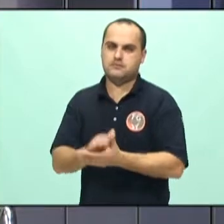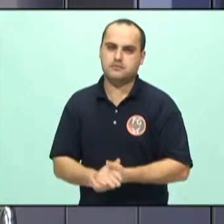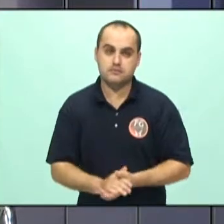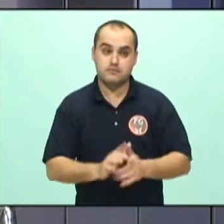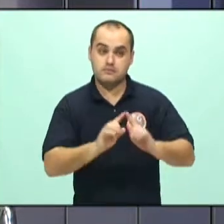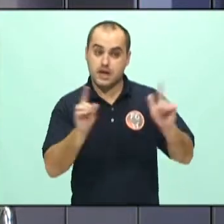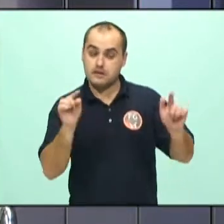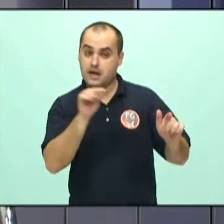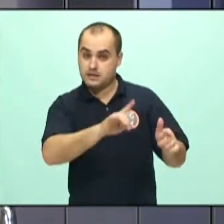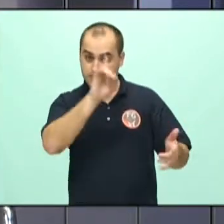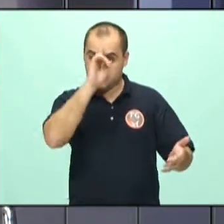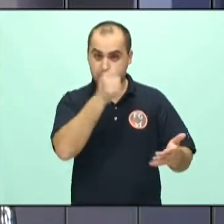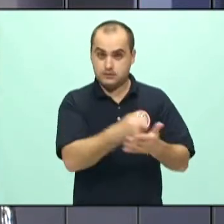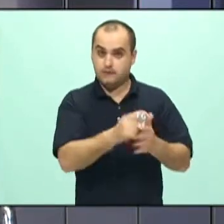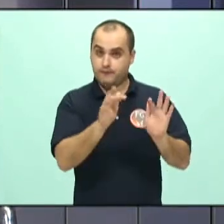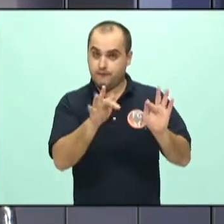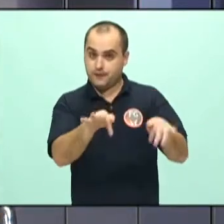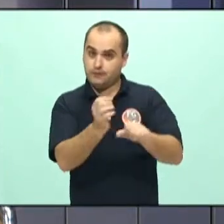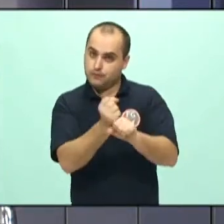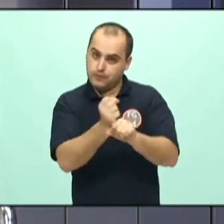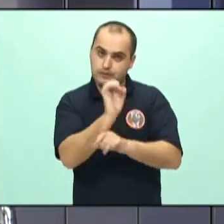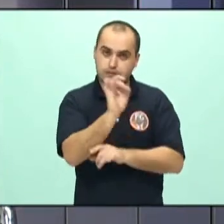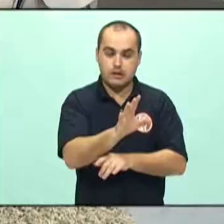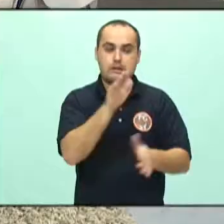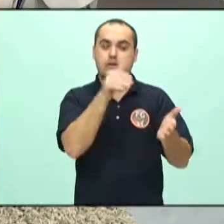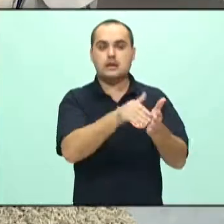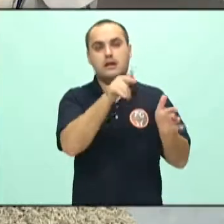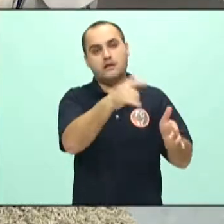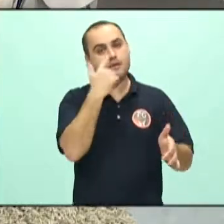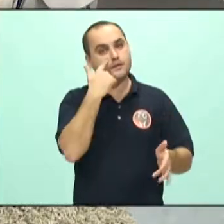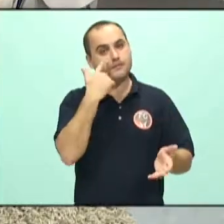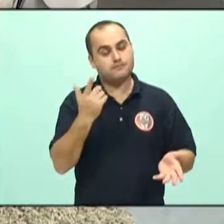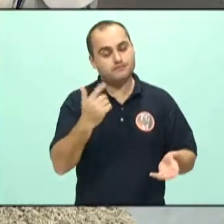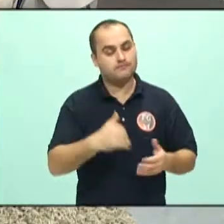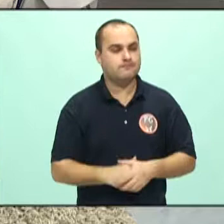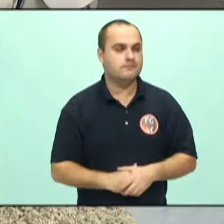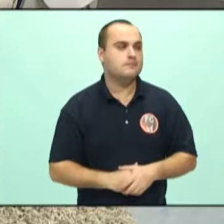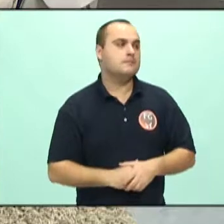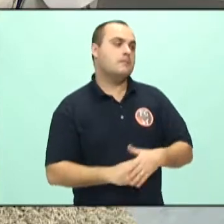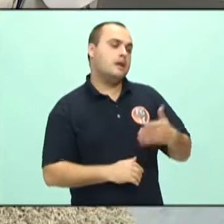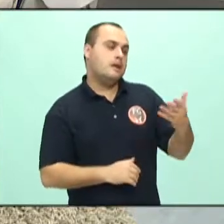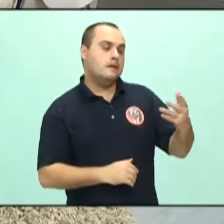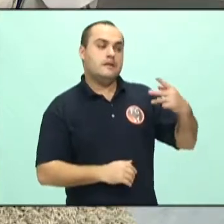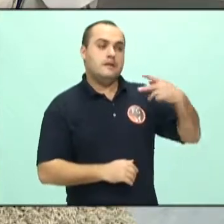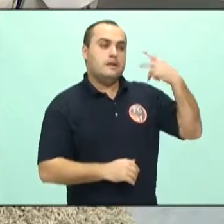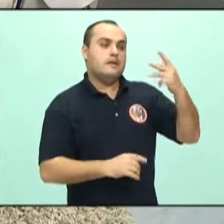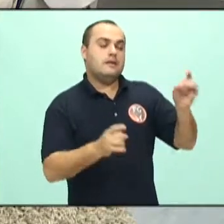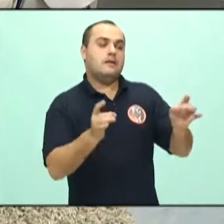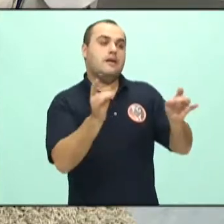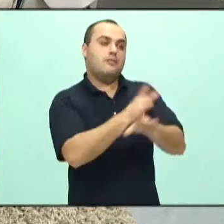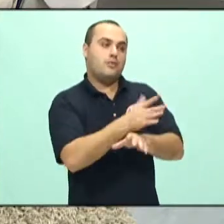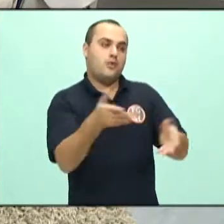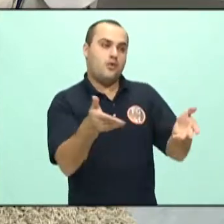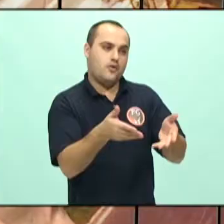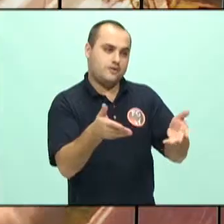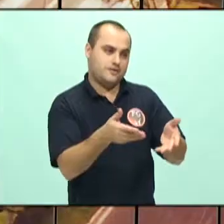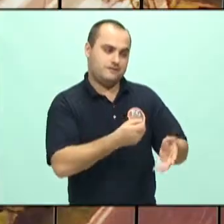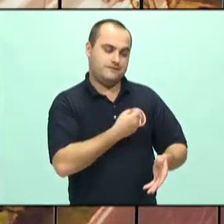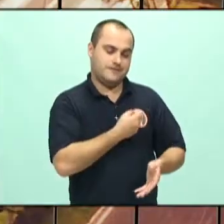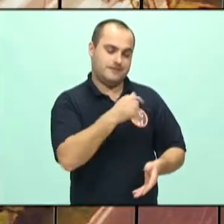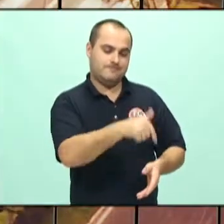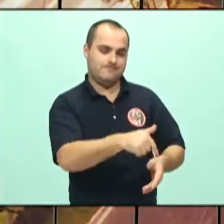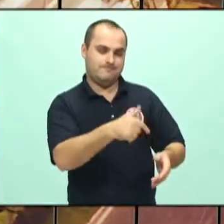teve aqui, de audiência, foi quase meia-noite. E ficou claro que na época que a soja não deveria vir para Itajaí. E essa recentemente do